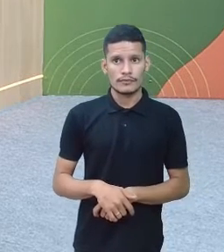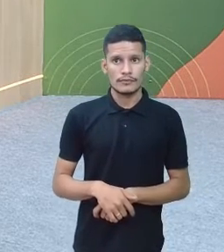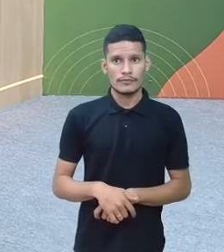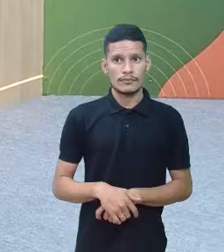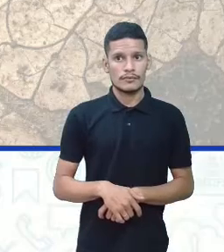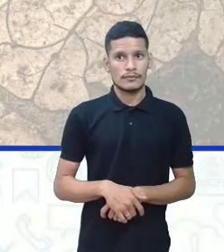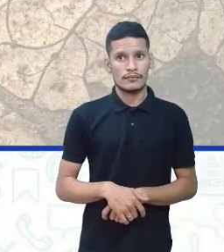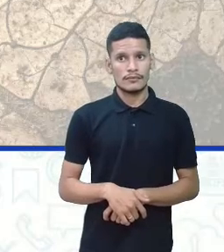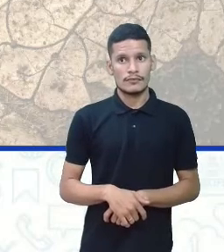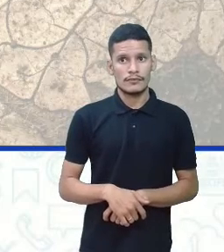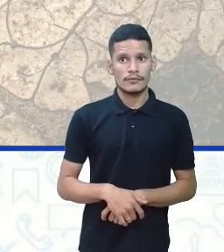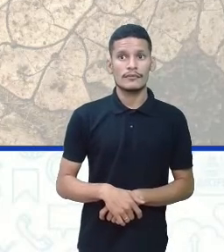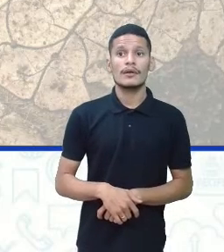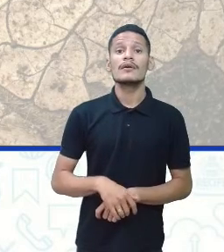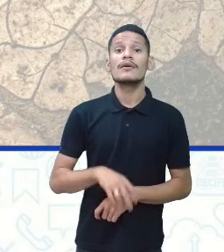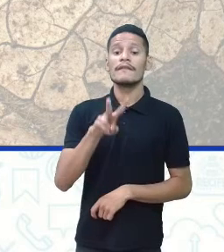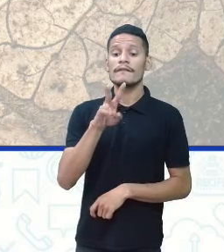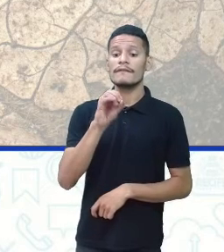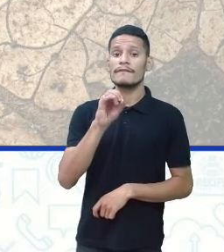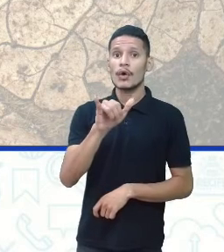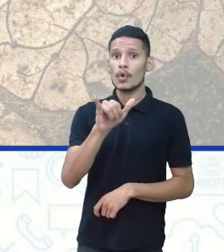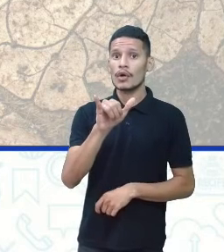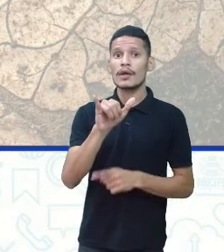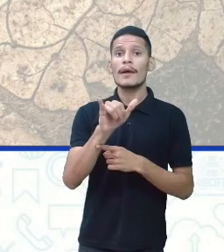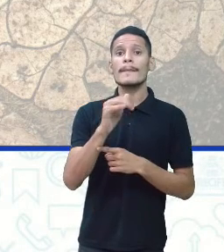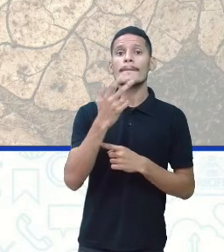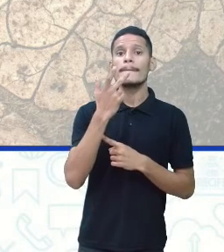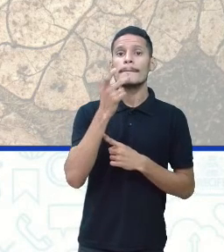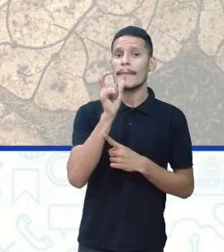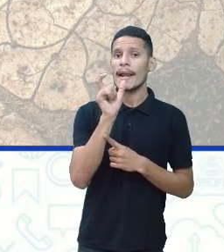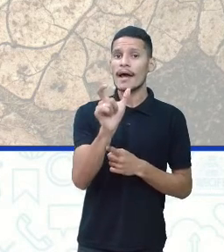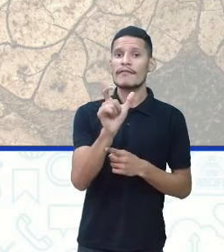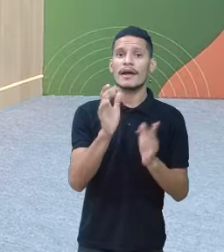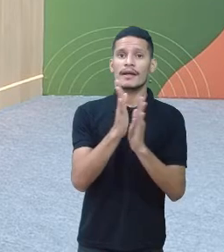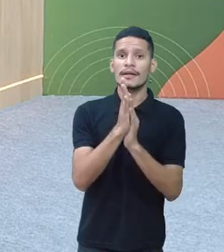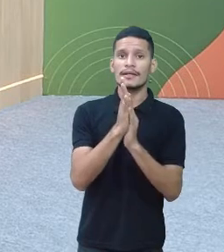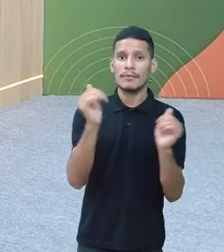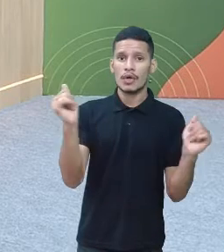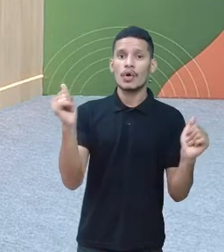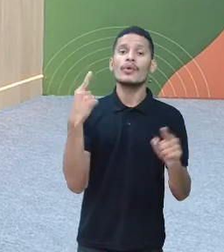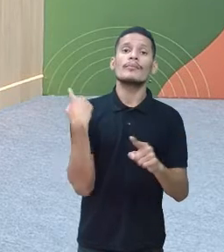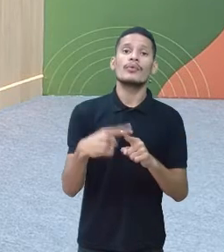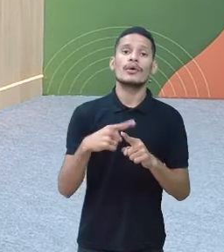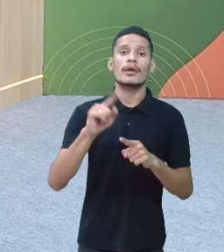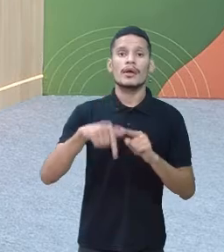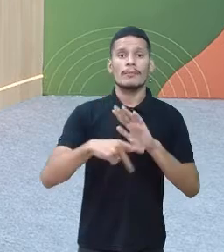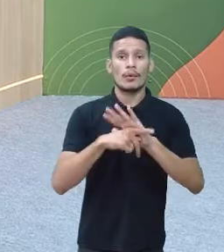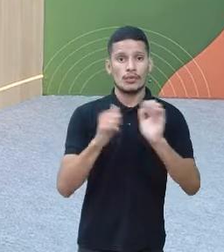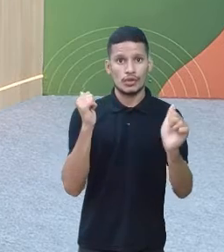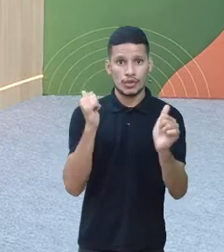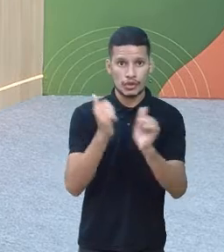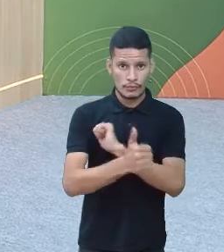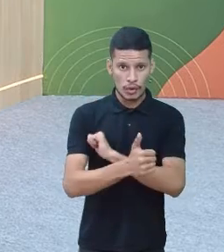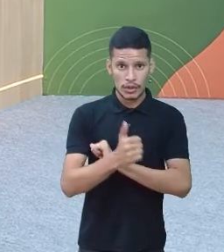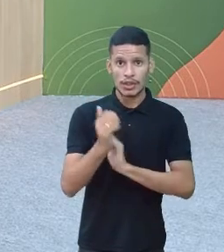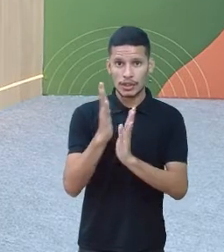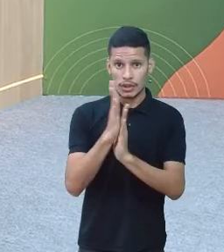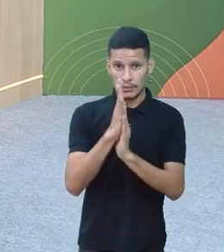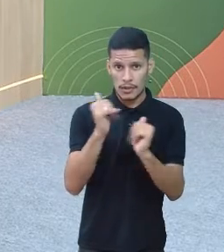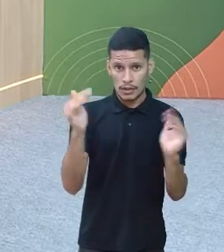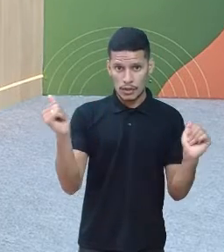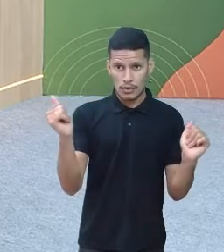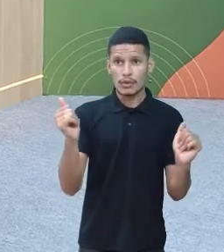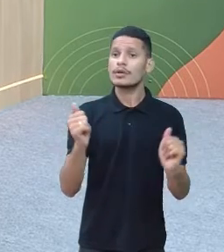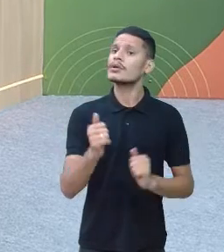A falar a palavra vôlei, né? Porque é um esporte espanhol, e aí